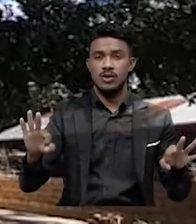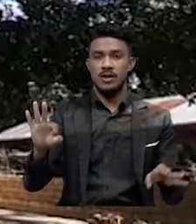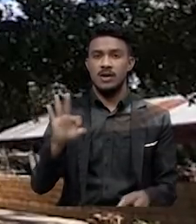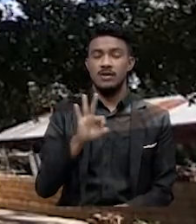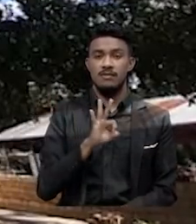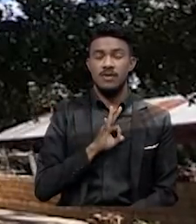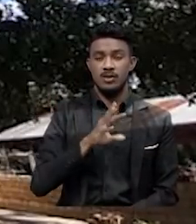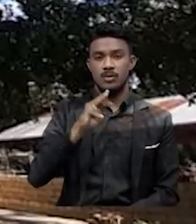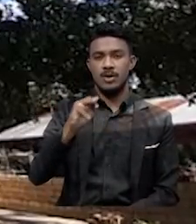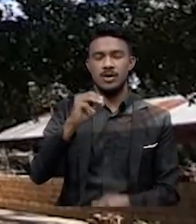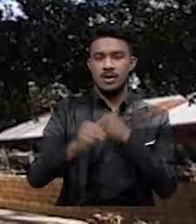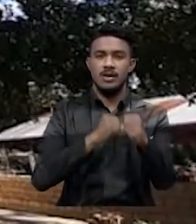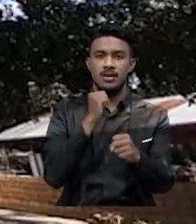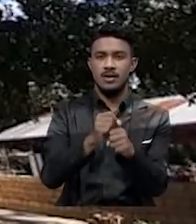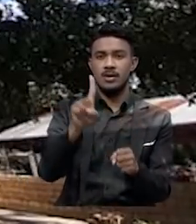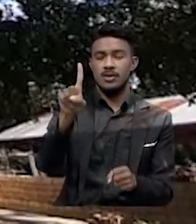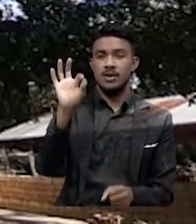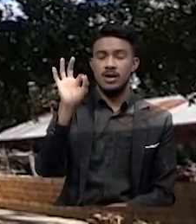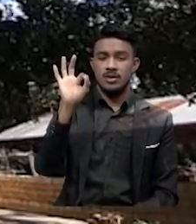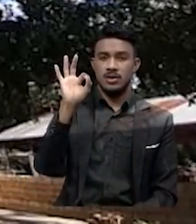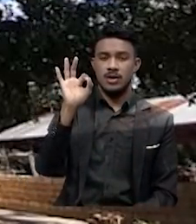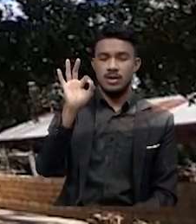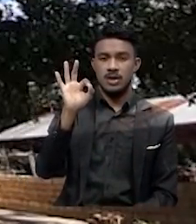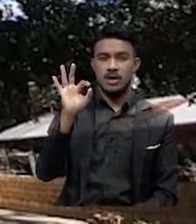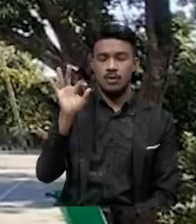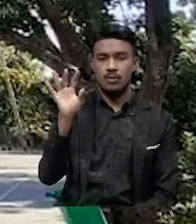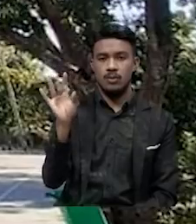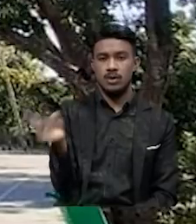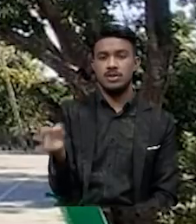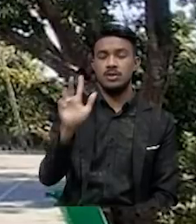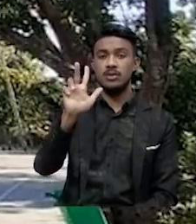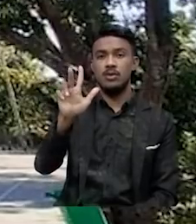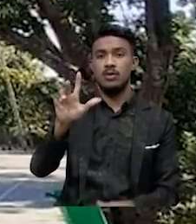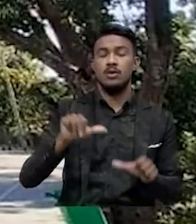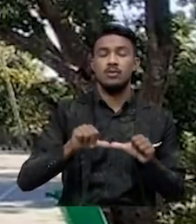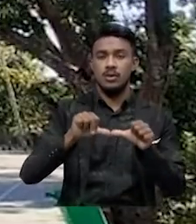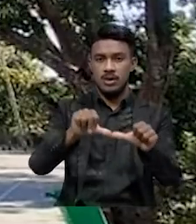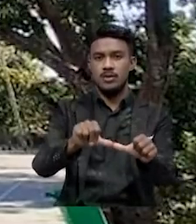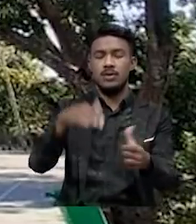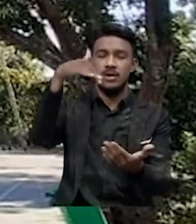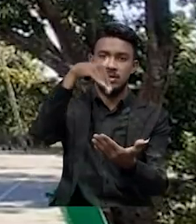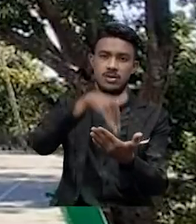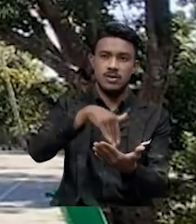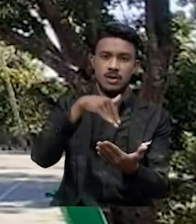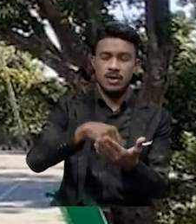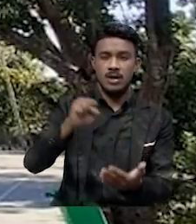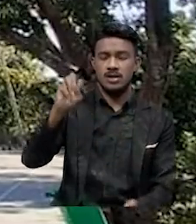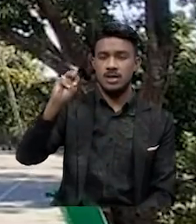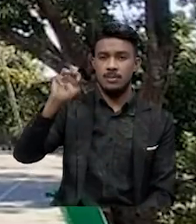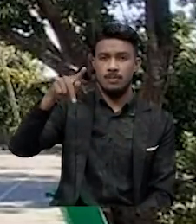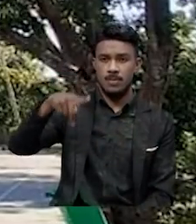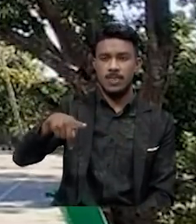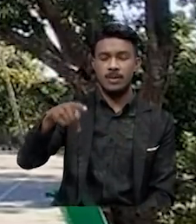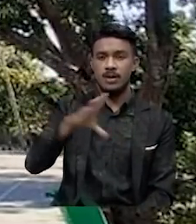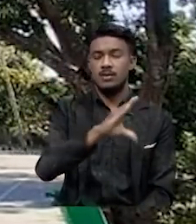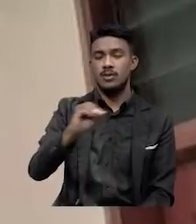tinang rihung ida atu sia walunulu resintolu. Continua estudo ensino básico no secundário